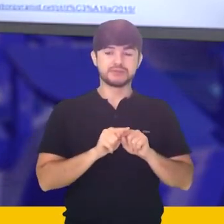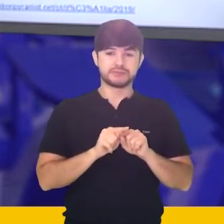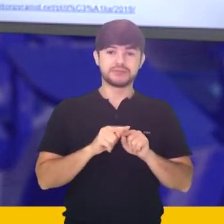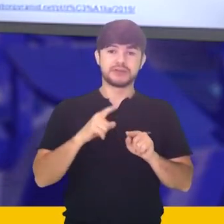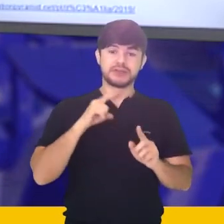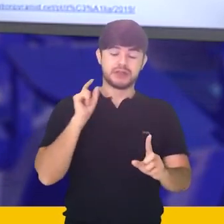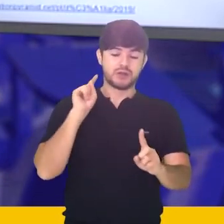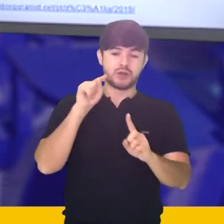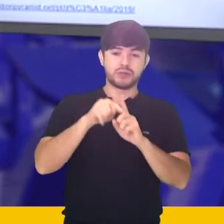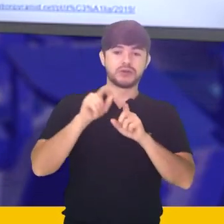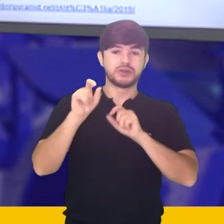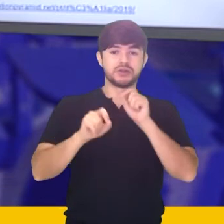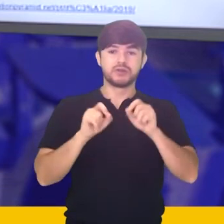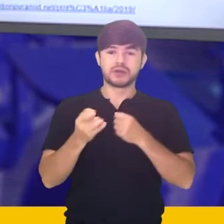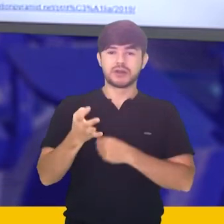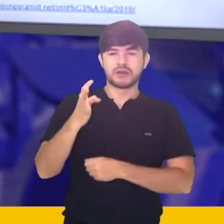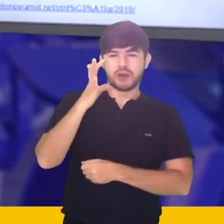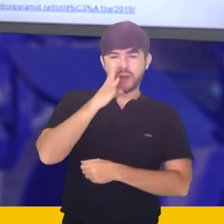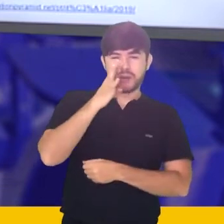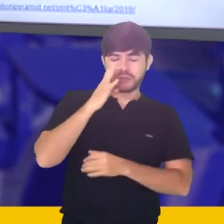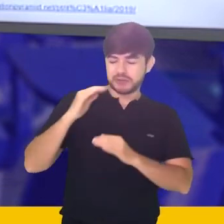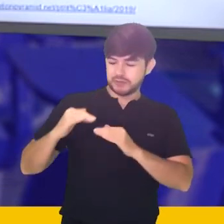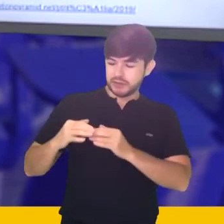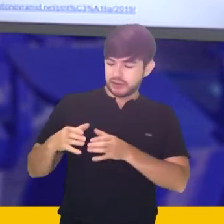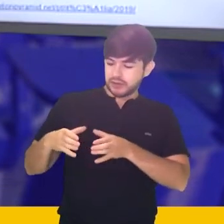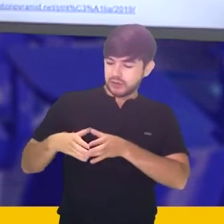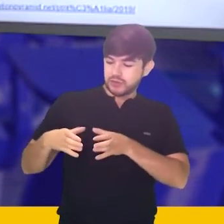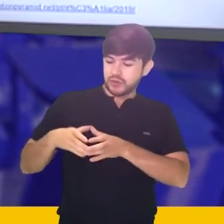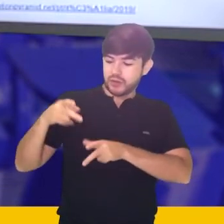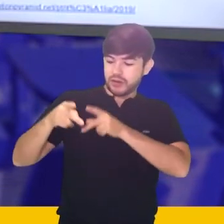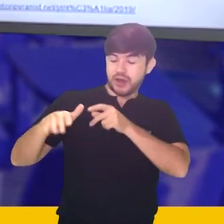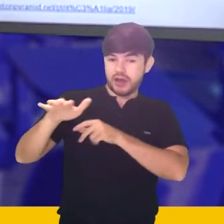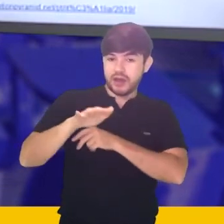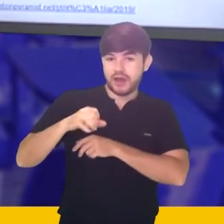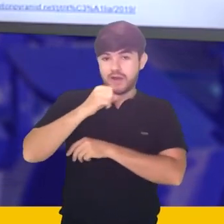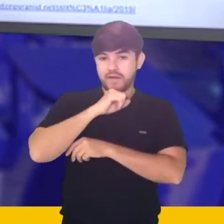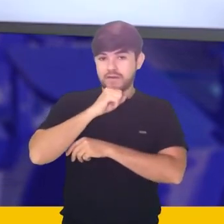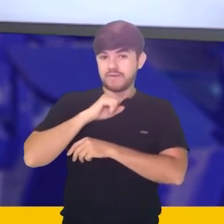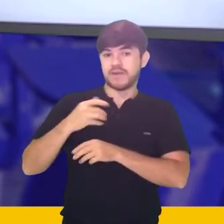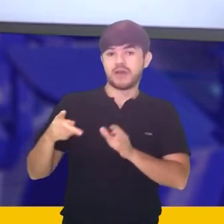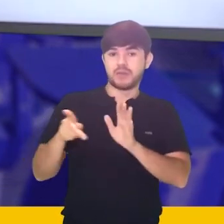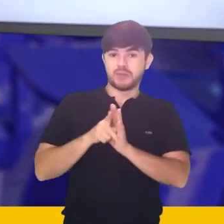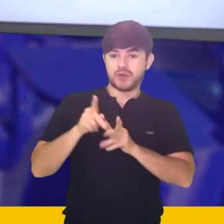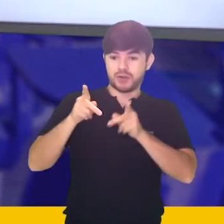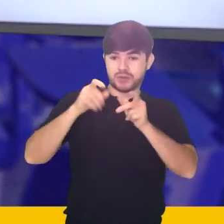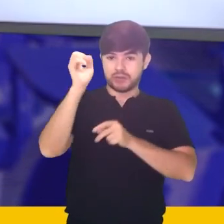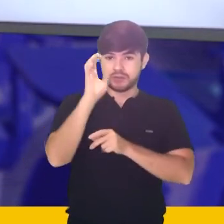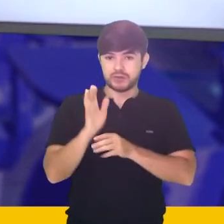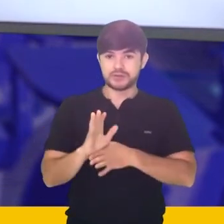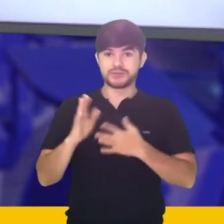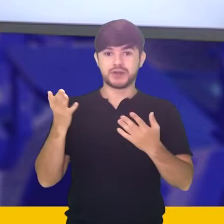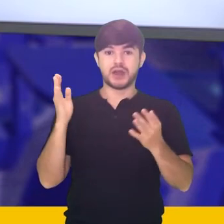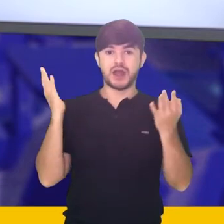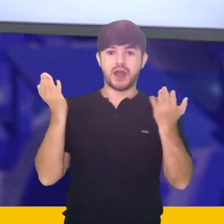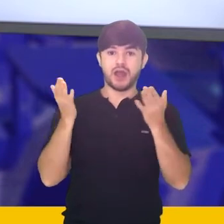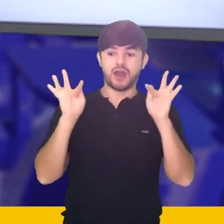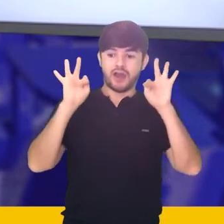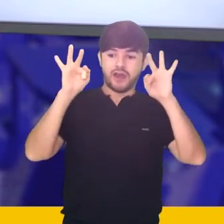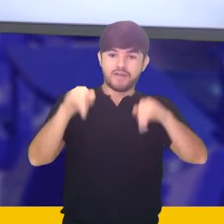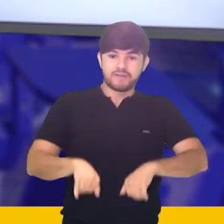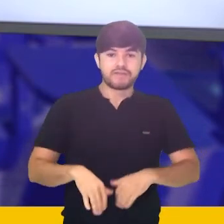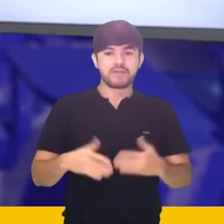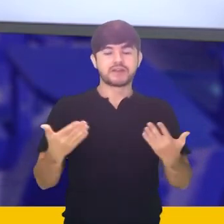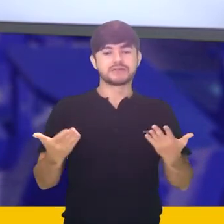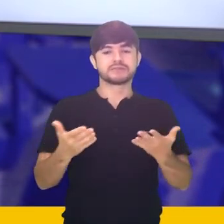papel de a gente conseguir olhar a composição etária da nossa população e a gente caminha então para o nosso último passo, que é a